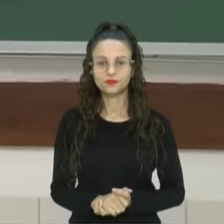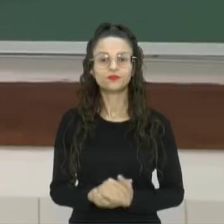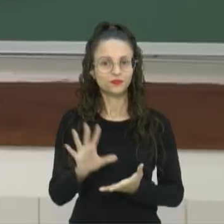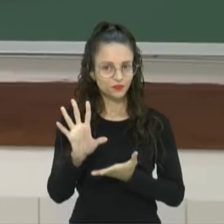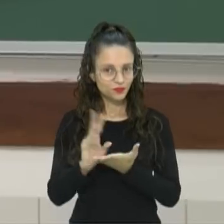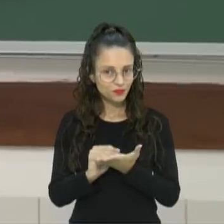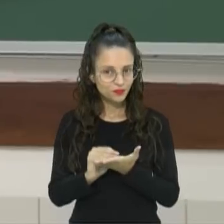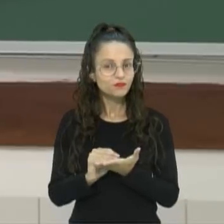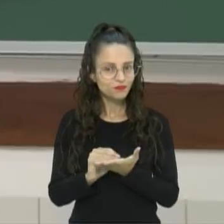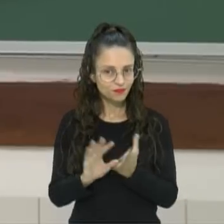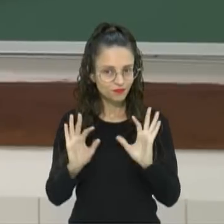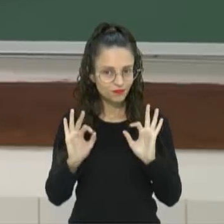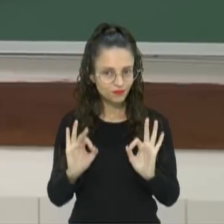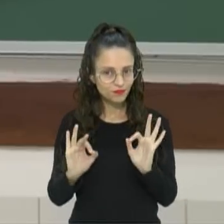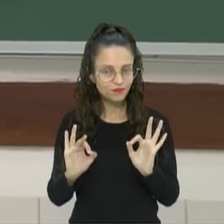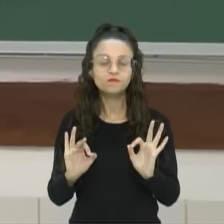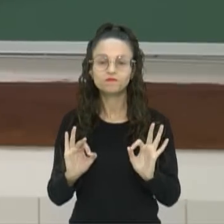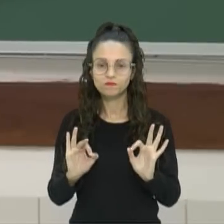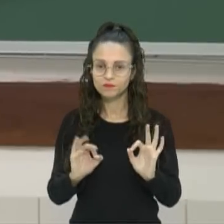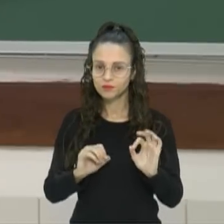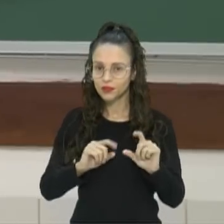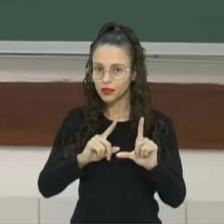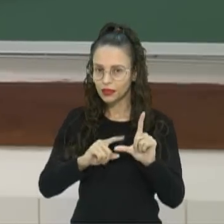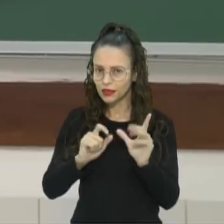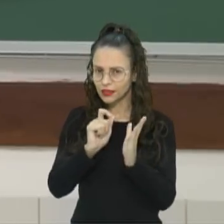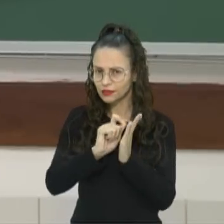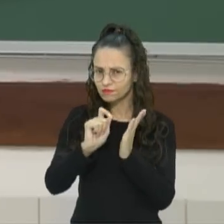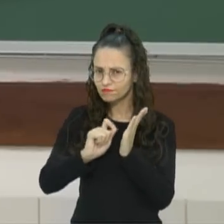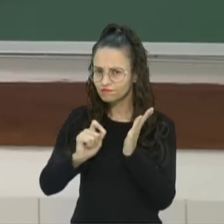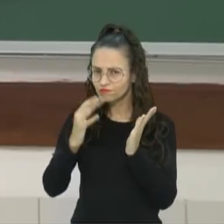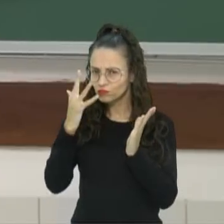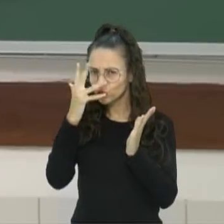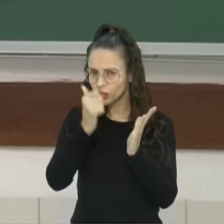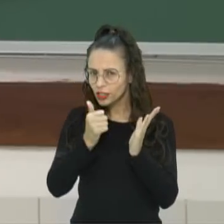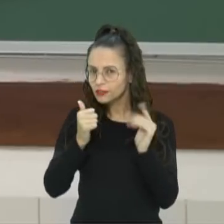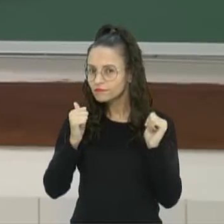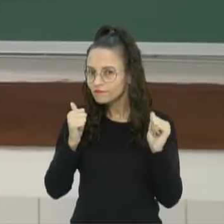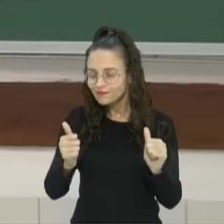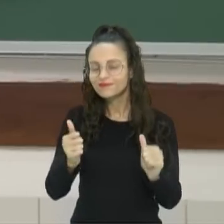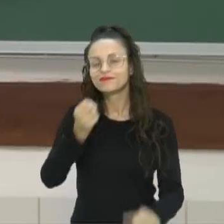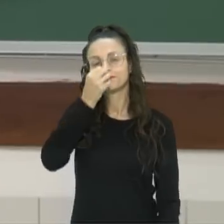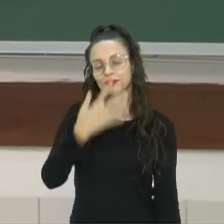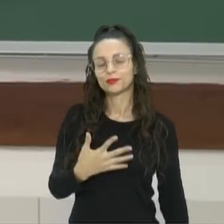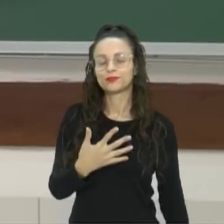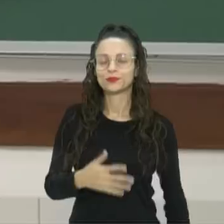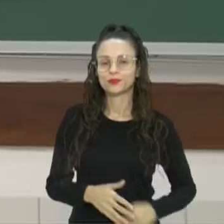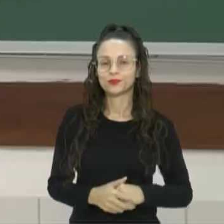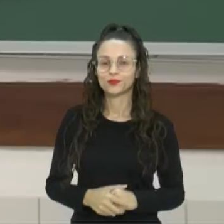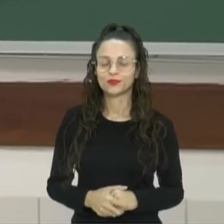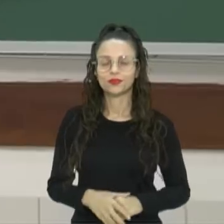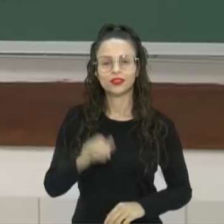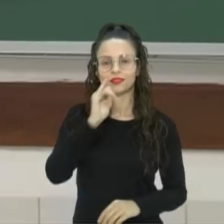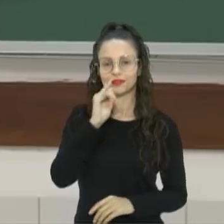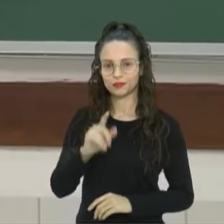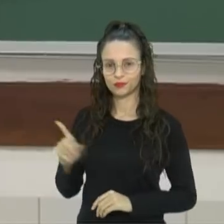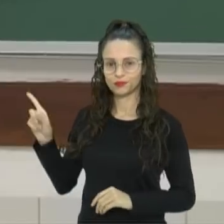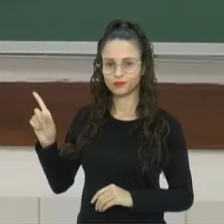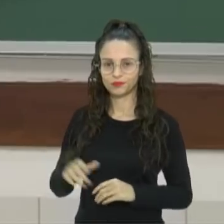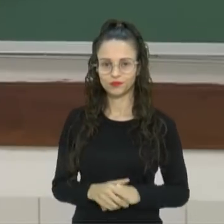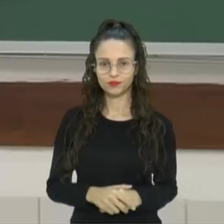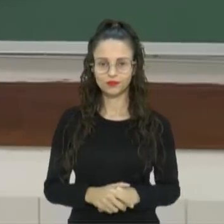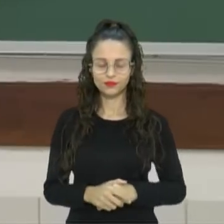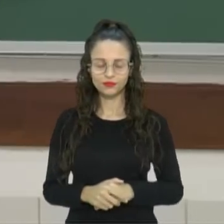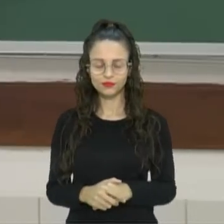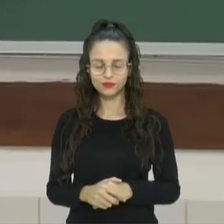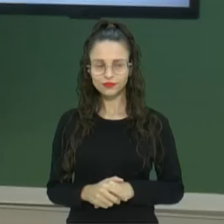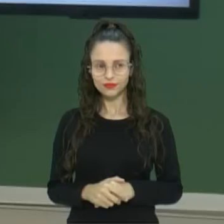Copiou? Tudo certinho? Letra bem bonita? Bem legível? Muito bem. Vamos então a um exemplo? Olha o que eu